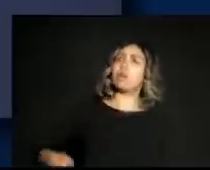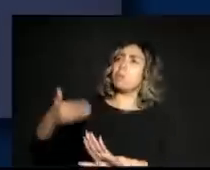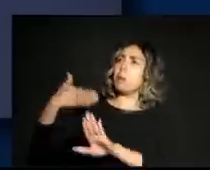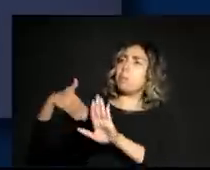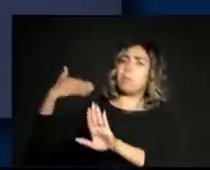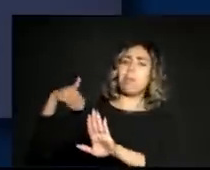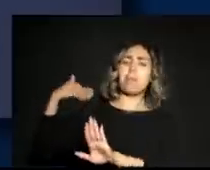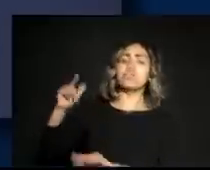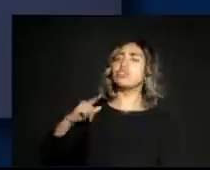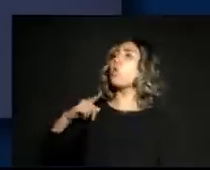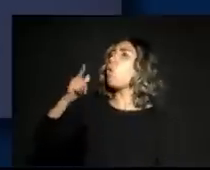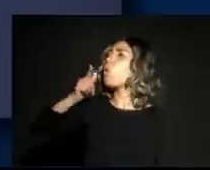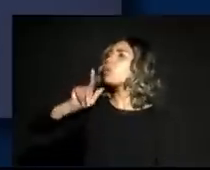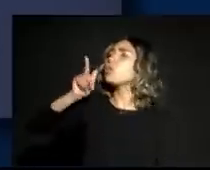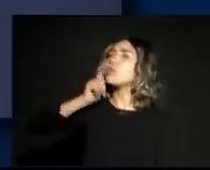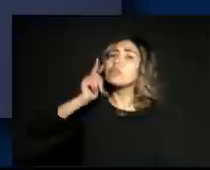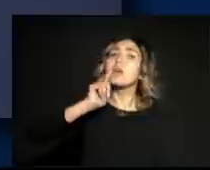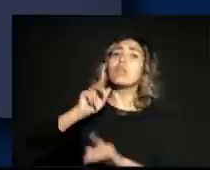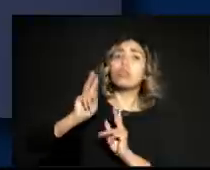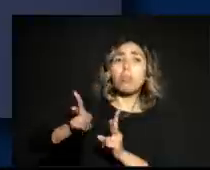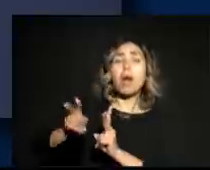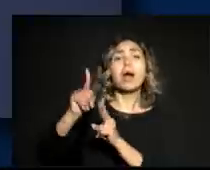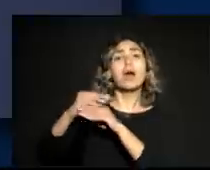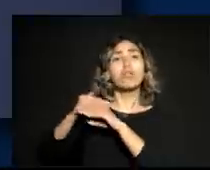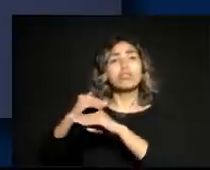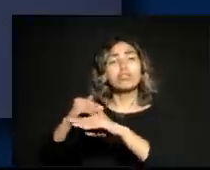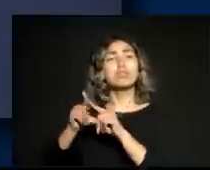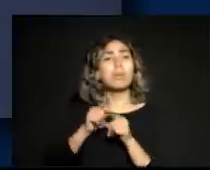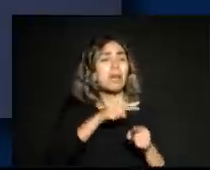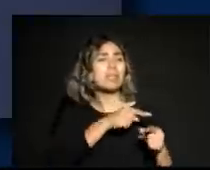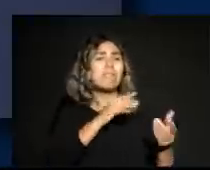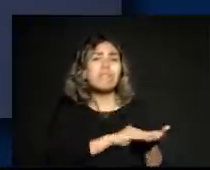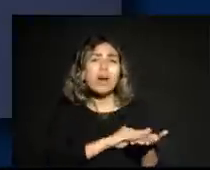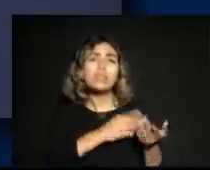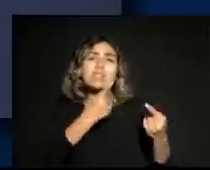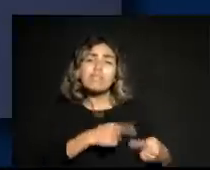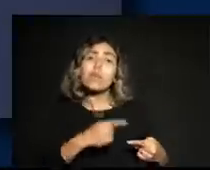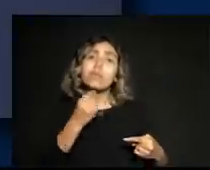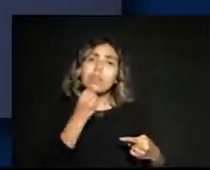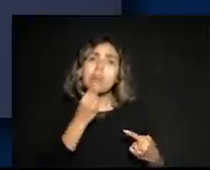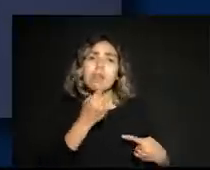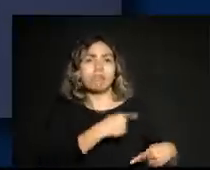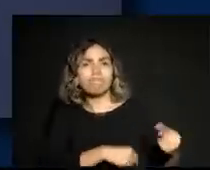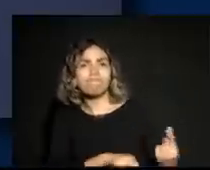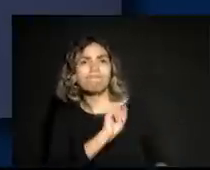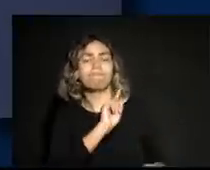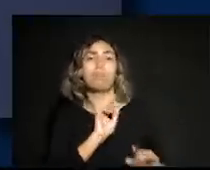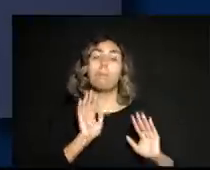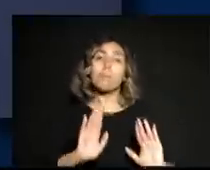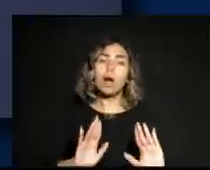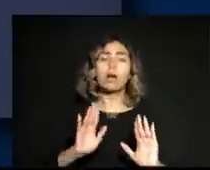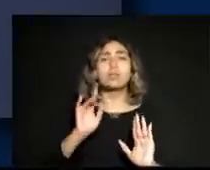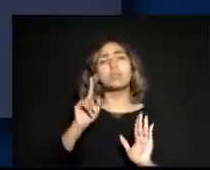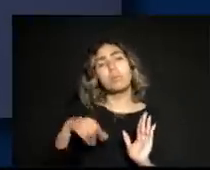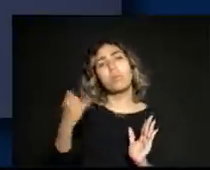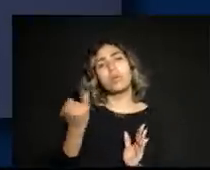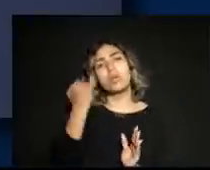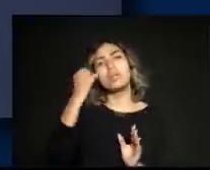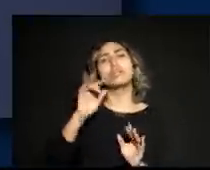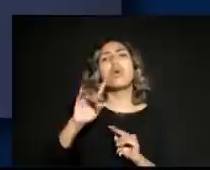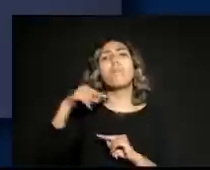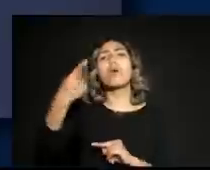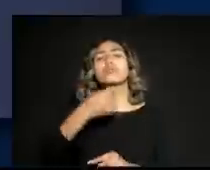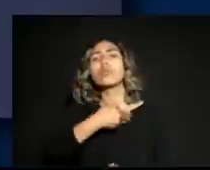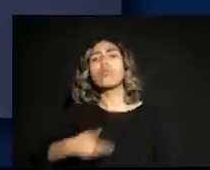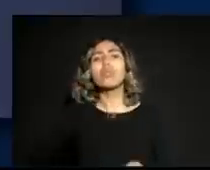aqui as conquistas sejam preservados e os desafios sejam combatidos acho que essa deve ser direção Nossa não no